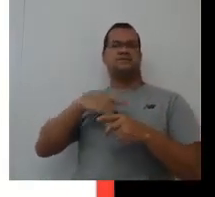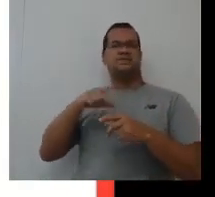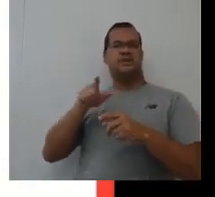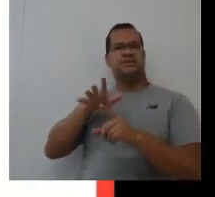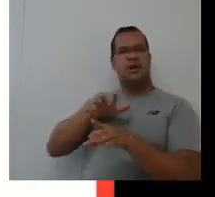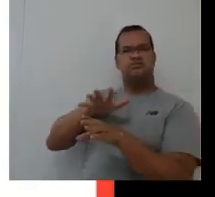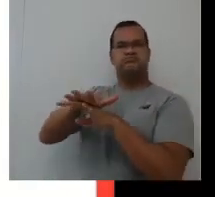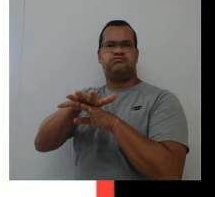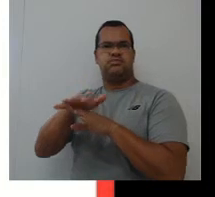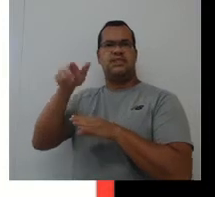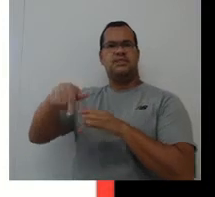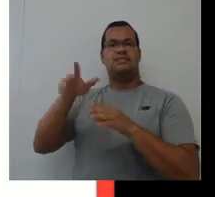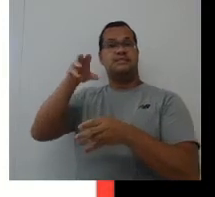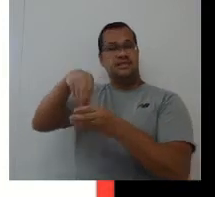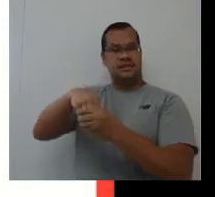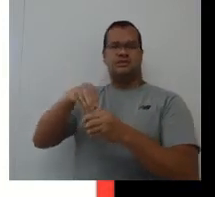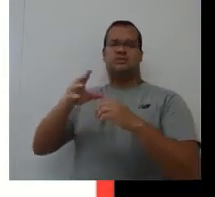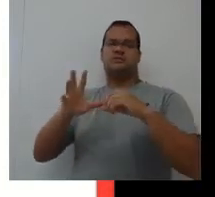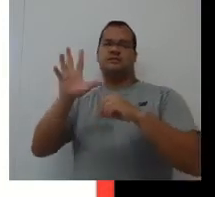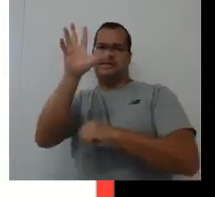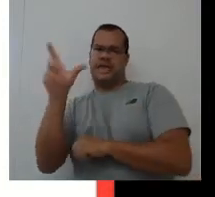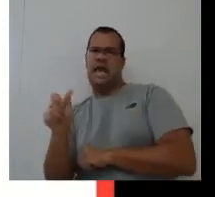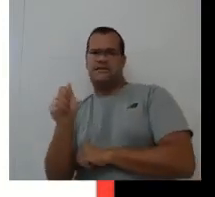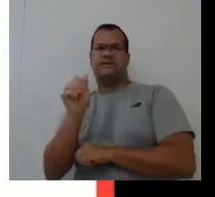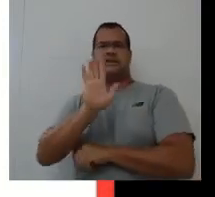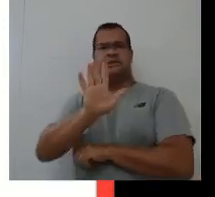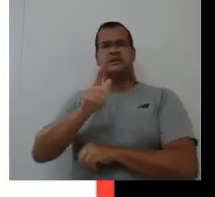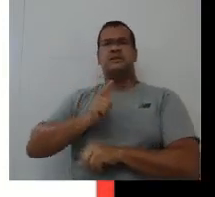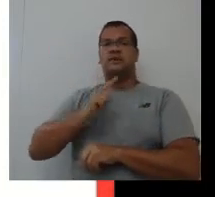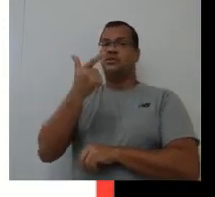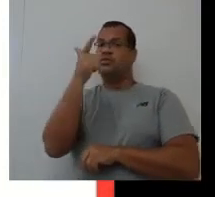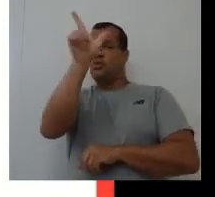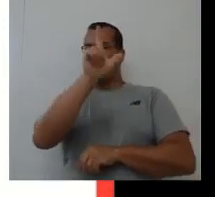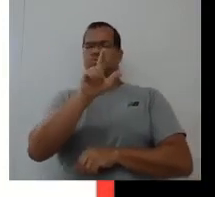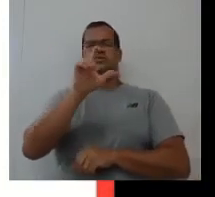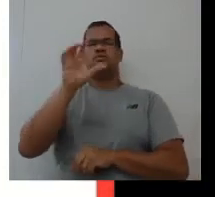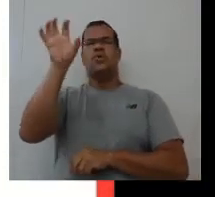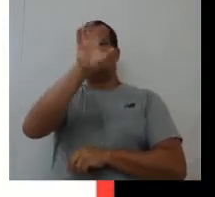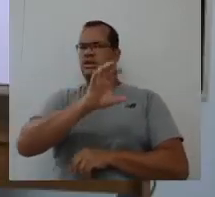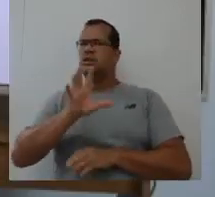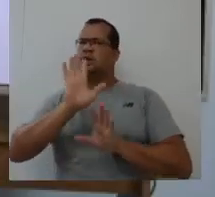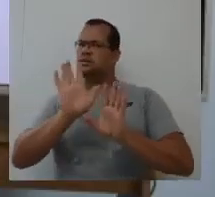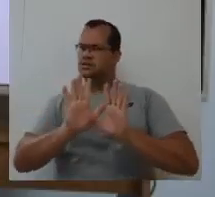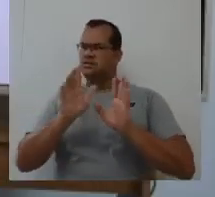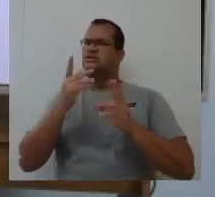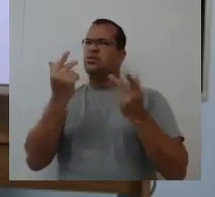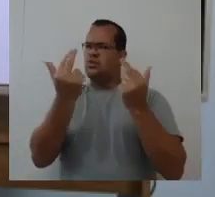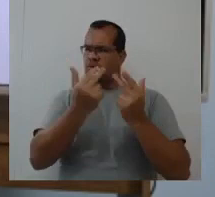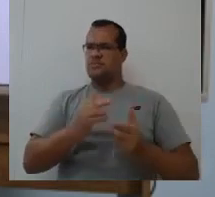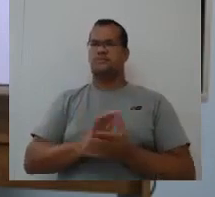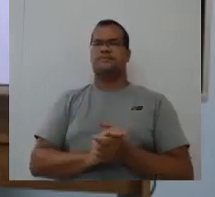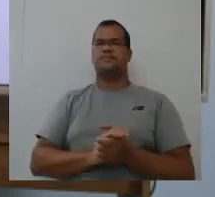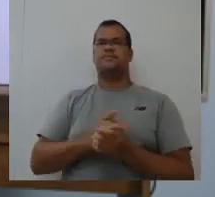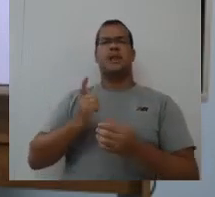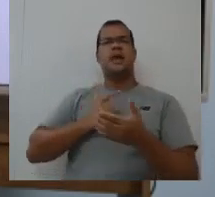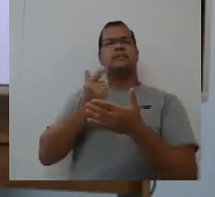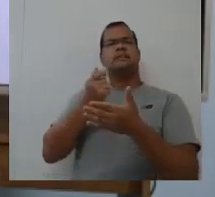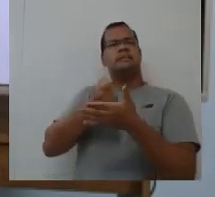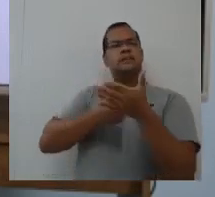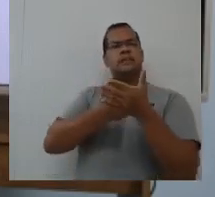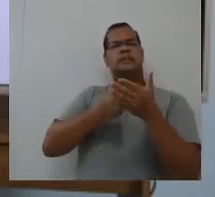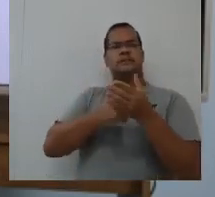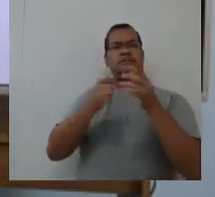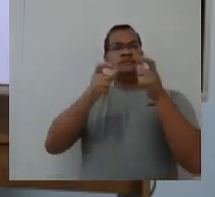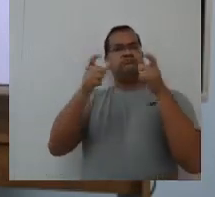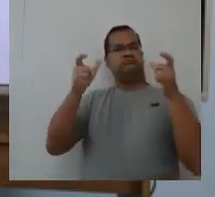domínios dentro da África. Isso aí é um exemplo, mas aí nos outros continentes não foi diferente, né? Então, a tentativa de expansão territorial fez